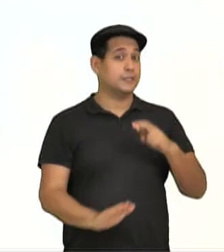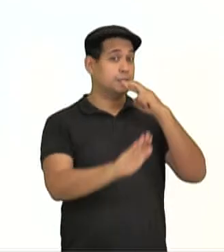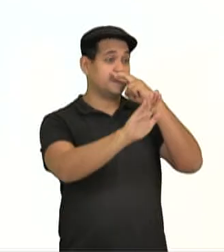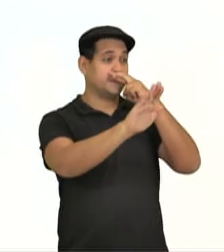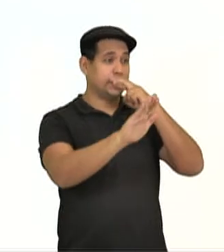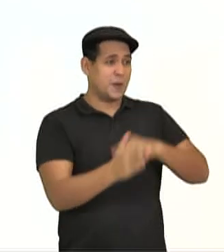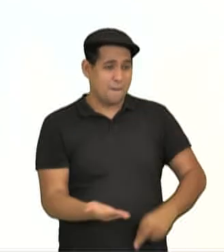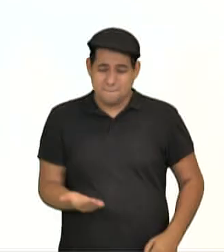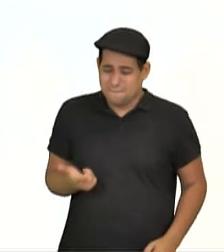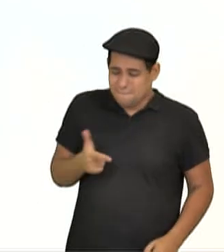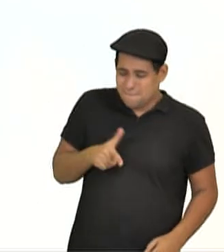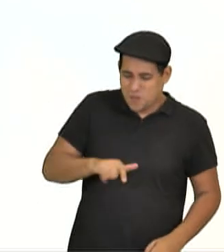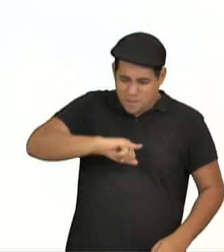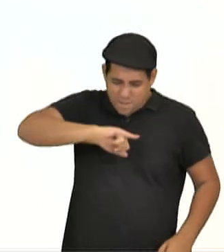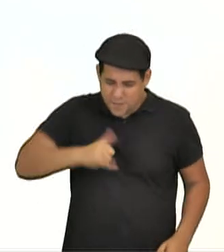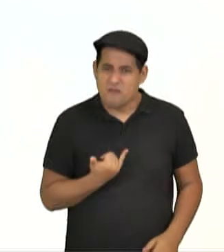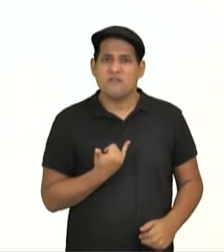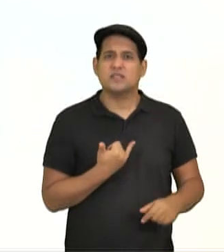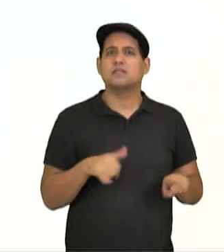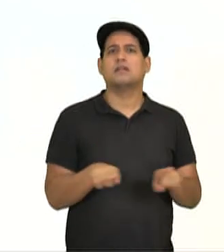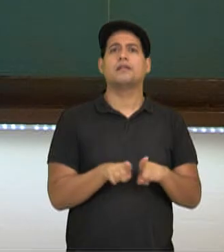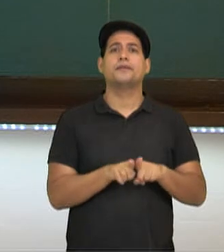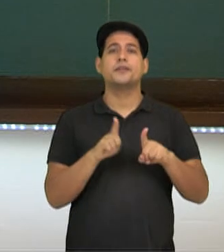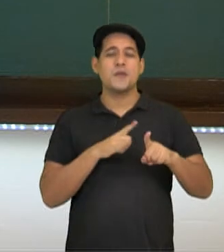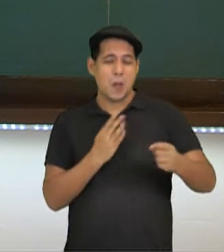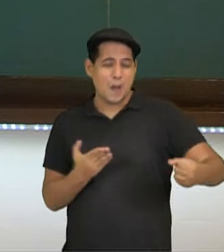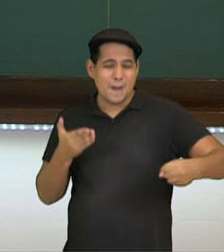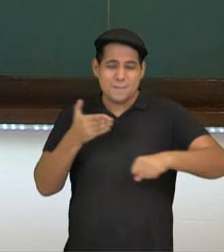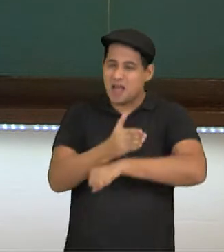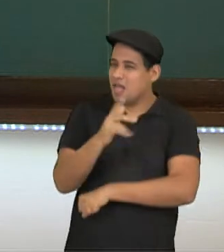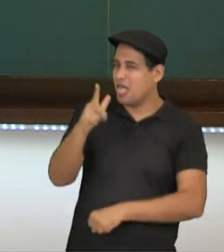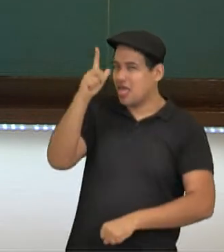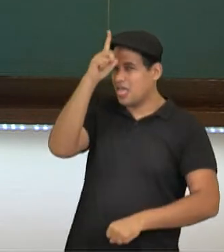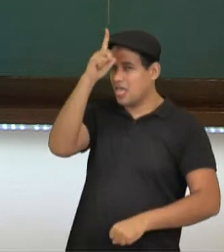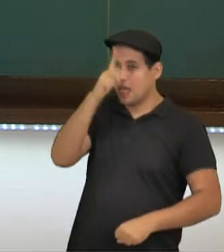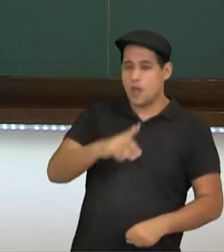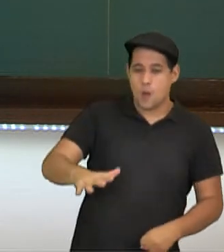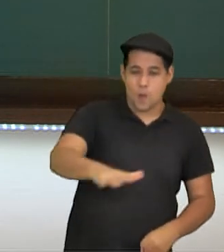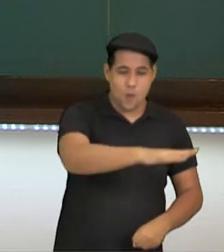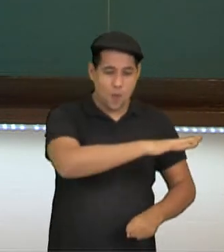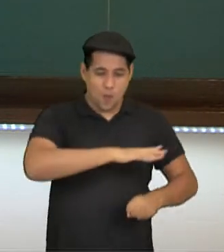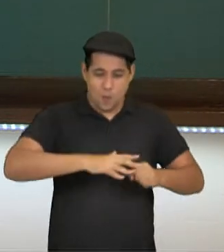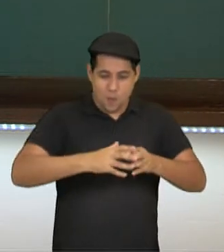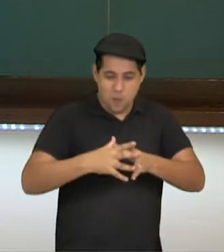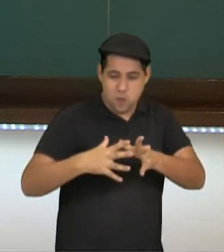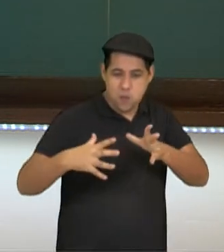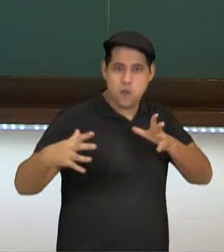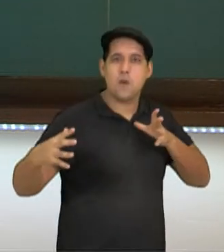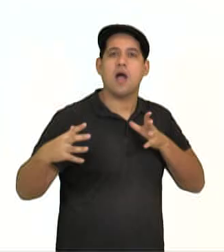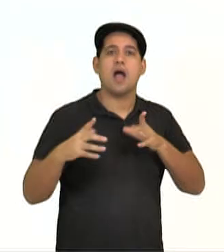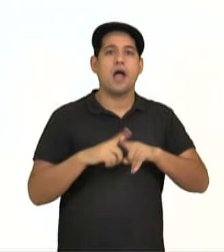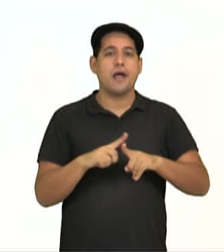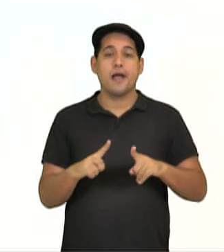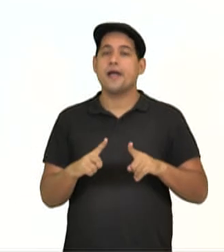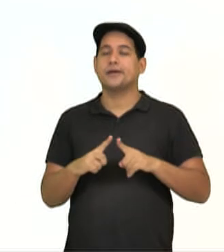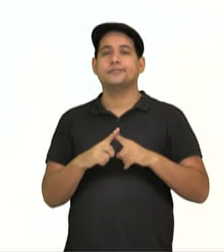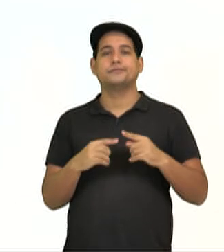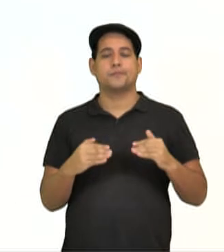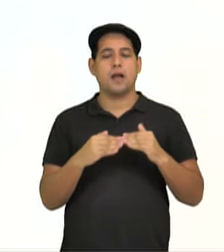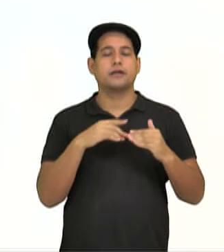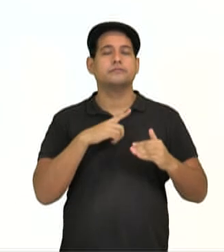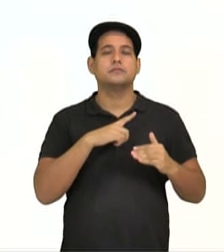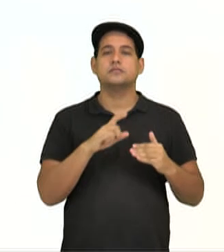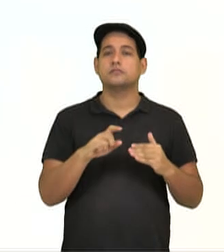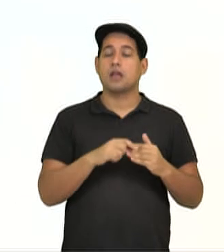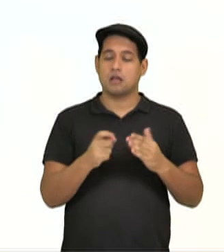aproveitou a política de apaziguamento para expandir o território alemão, diplomaticamente. O Pacto de Não Agressão, assinado entre a